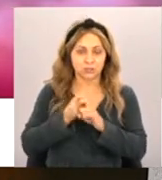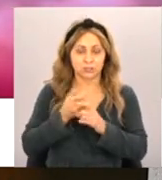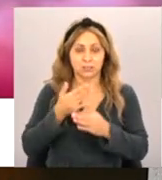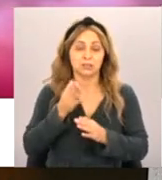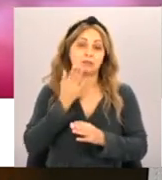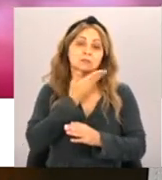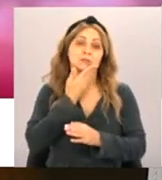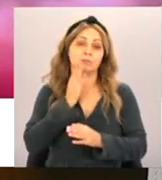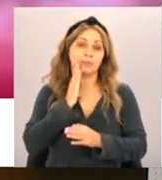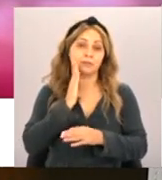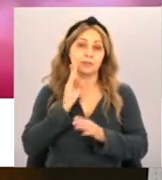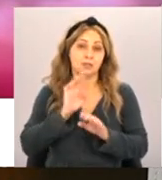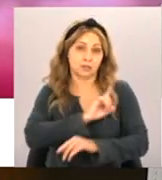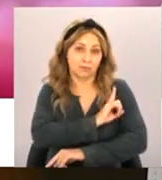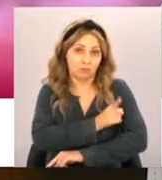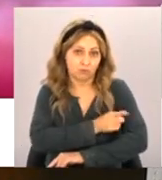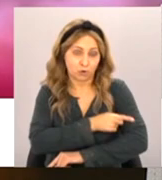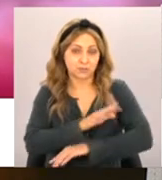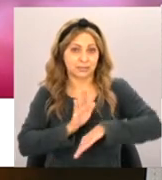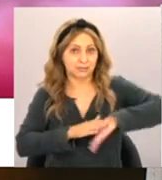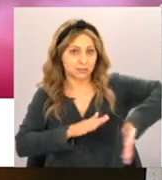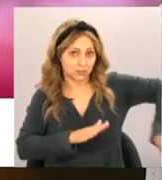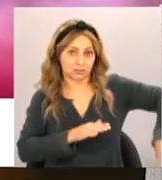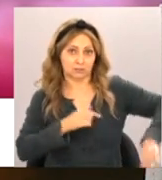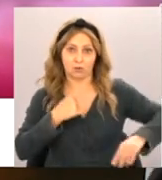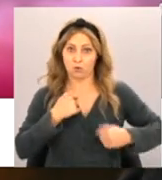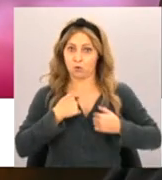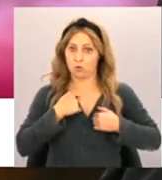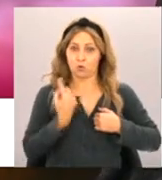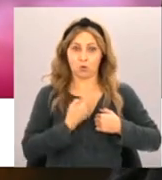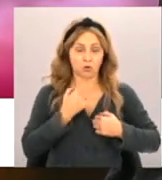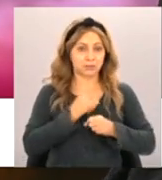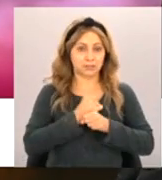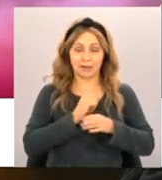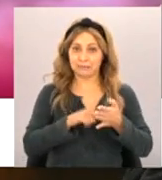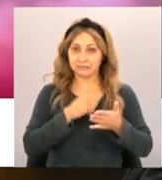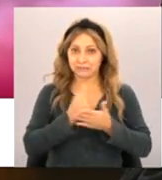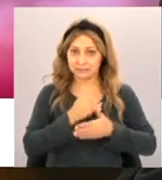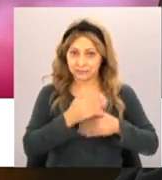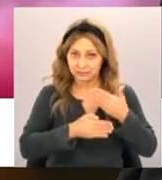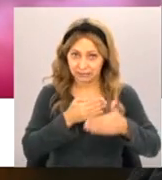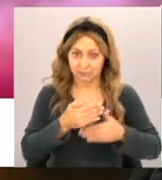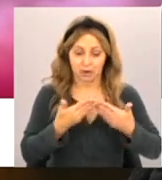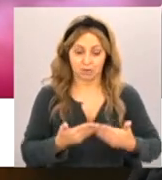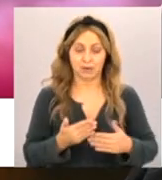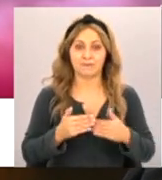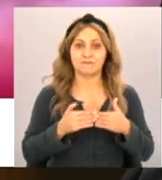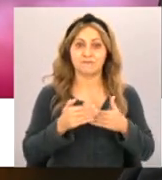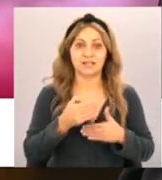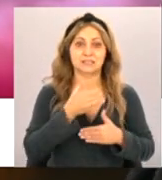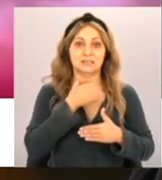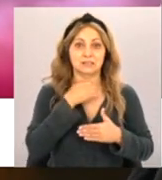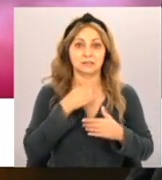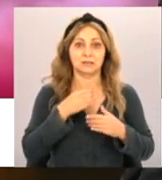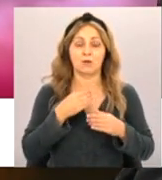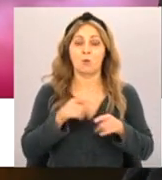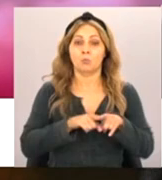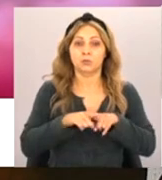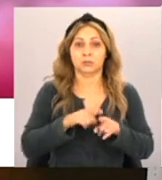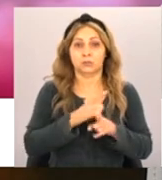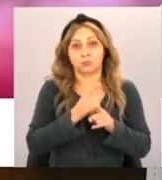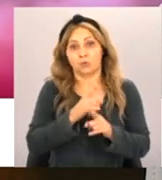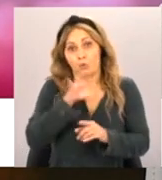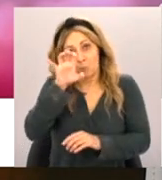fizemos a esse trabalho sempre e chegamos a uma situação de crise política porque o partido socialista assim quis